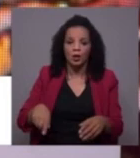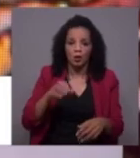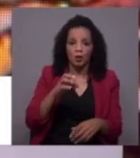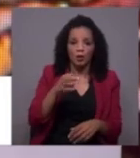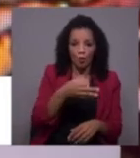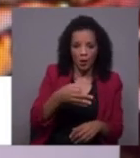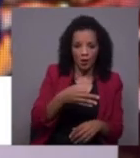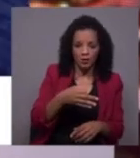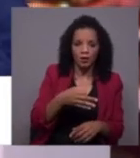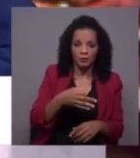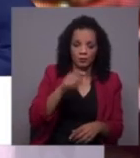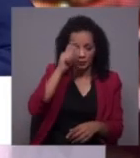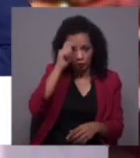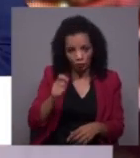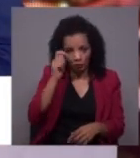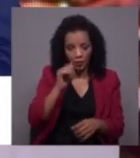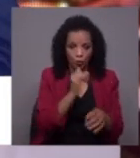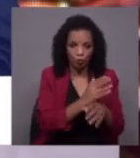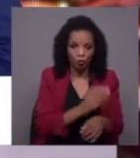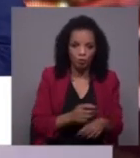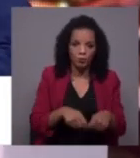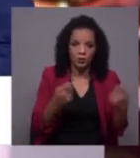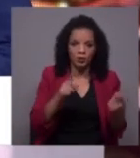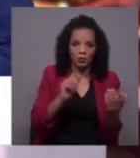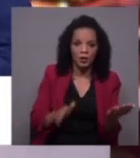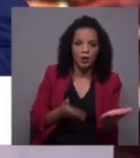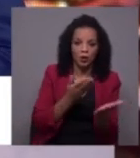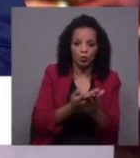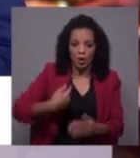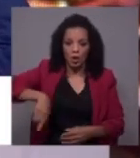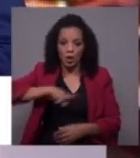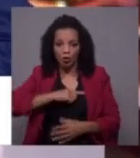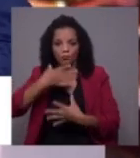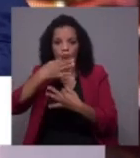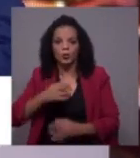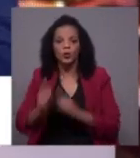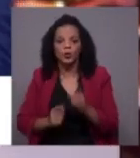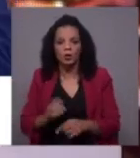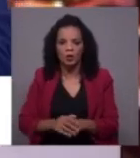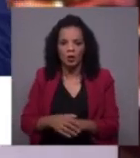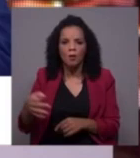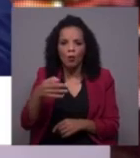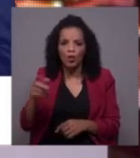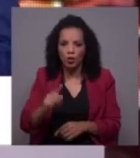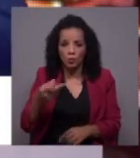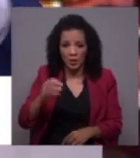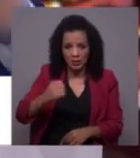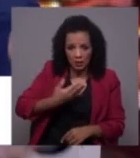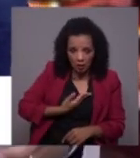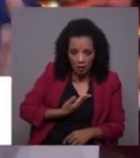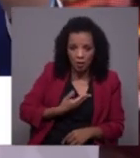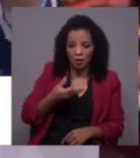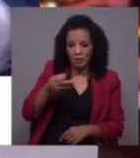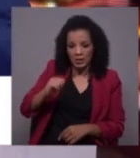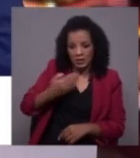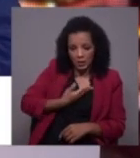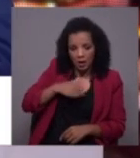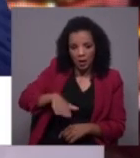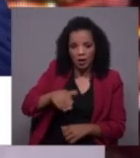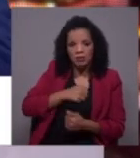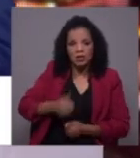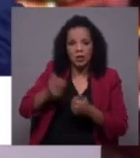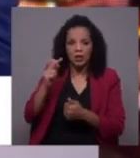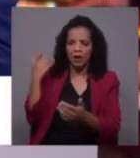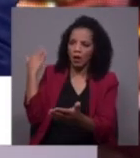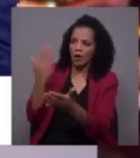ignorando, até por respeito aos restantes partidos e candidaturas, nós o que acreditamos é que não é Carlos Moedas, é o PSD que está na cidade e na governação há